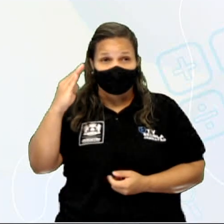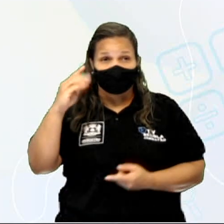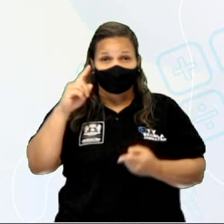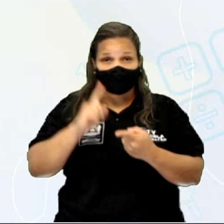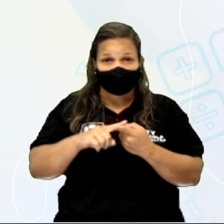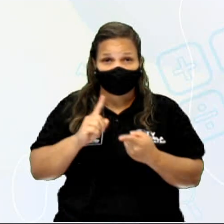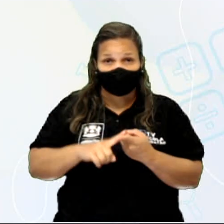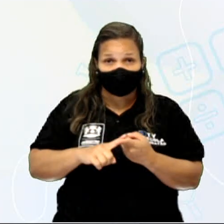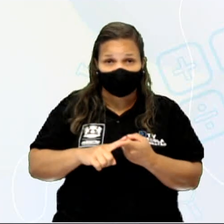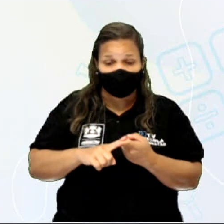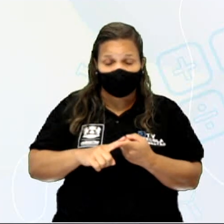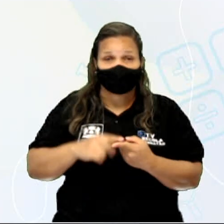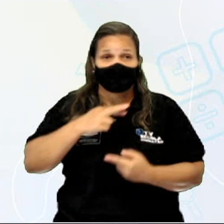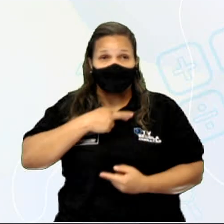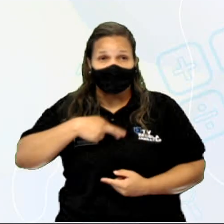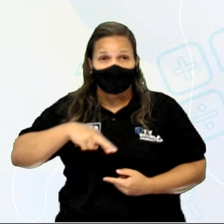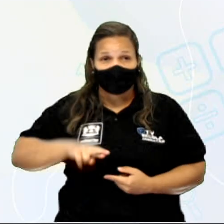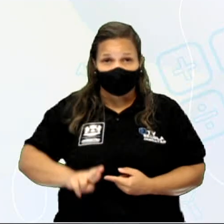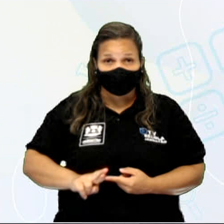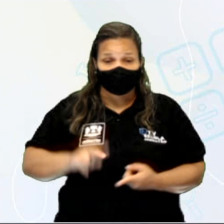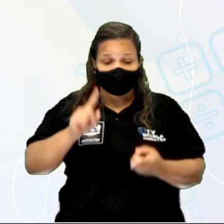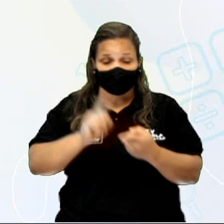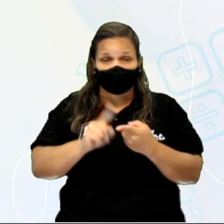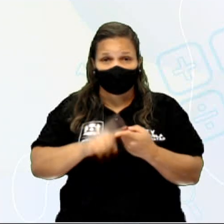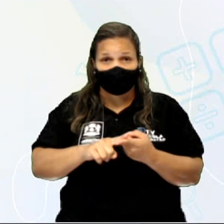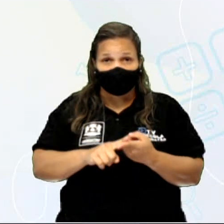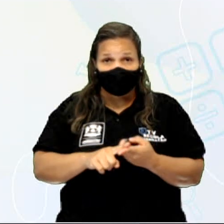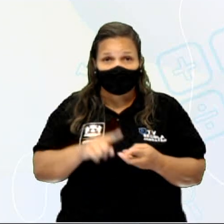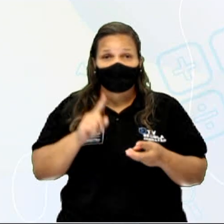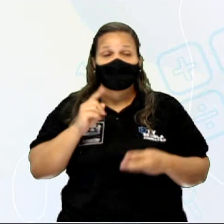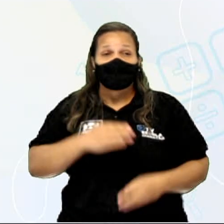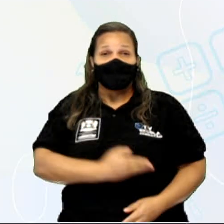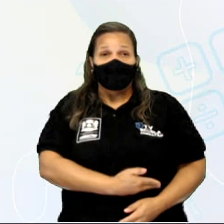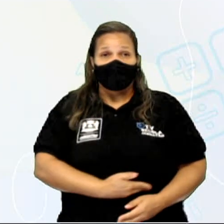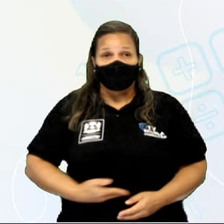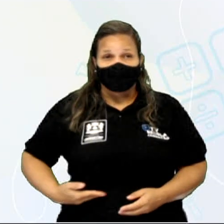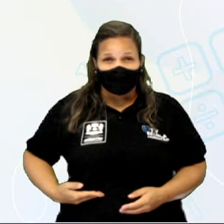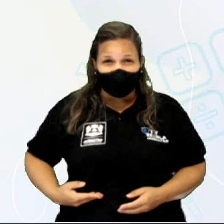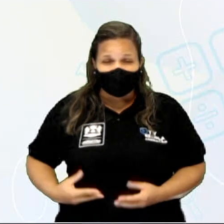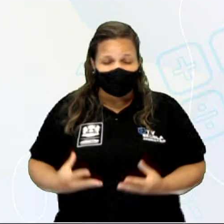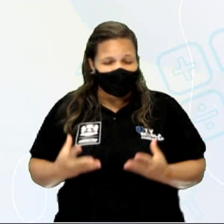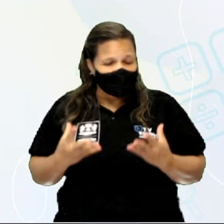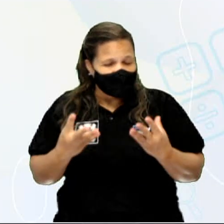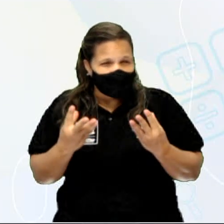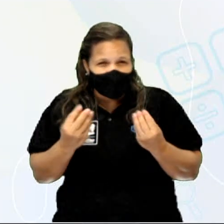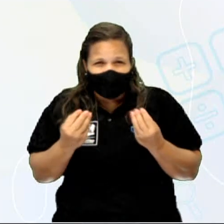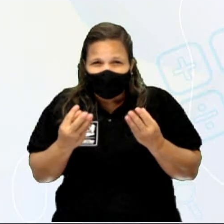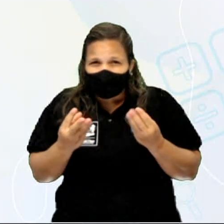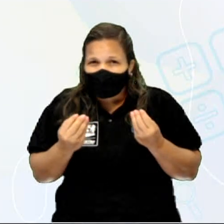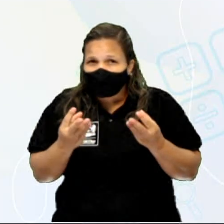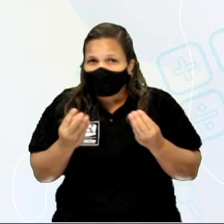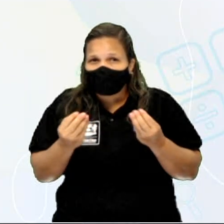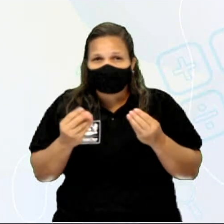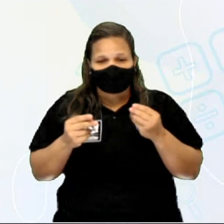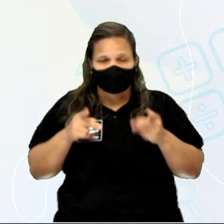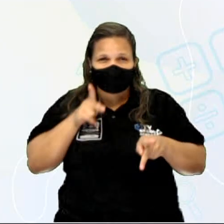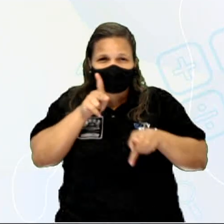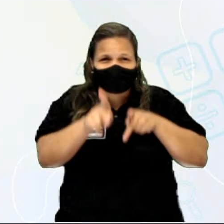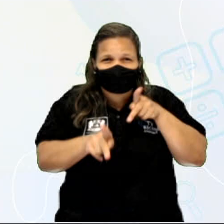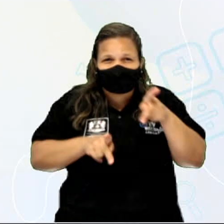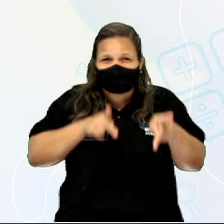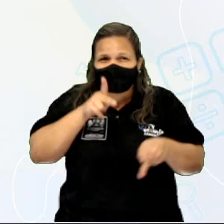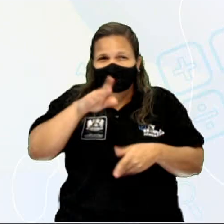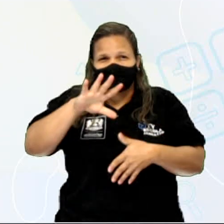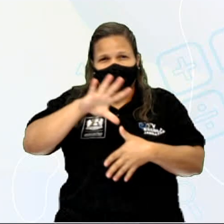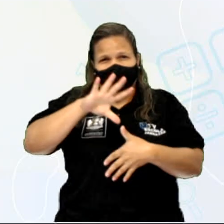religiosa, cultural ou pela fome, milhões de nativos americanos morreram para que a Europa acumulasse prata